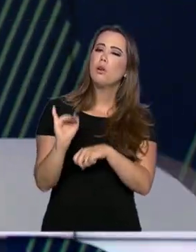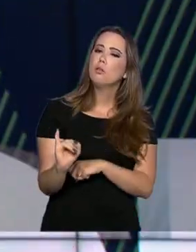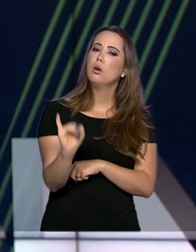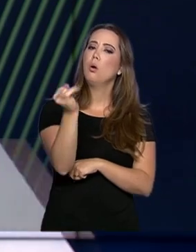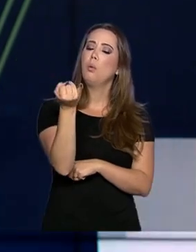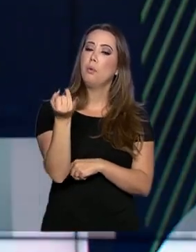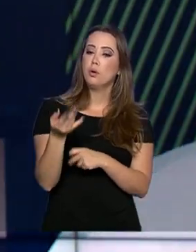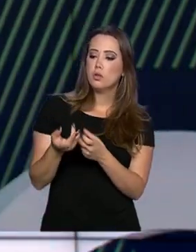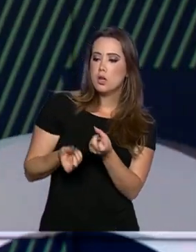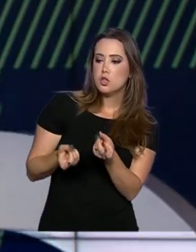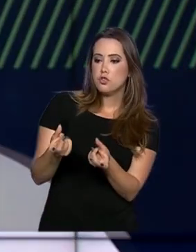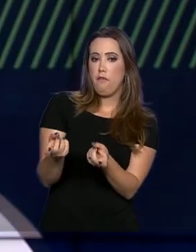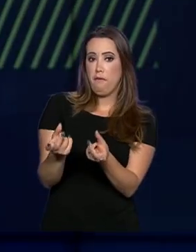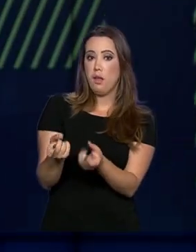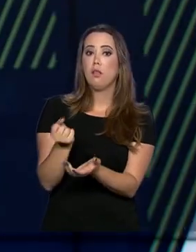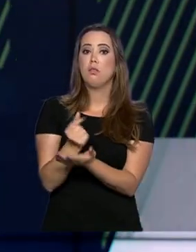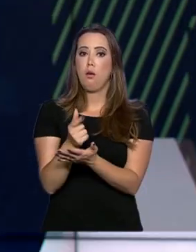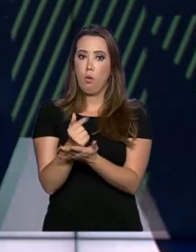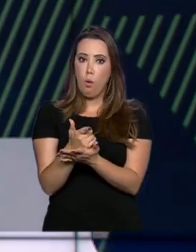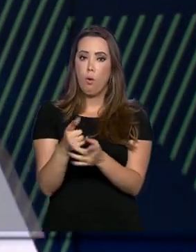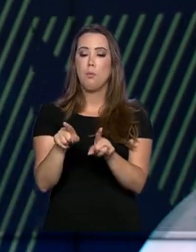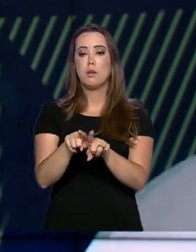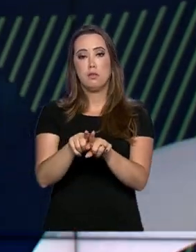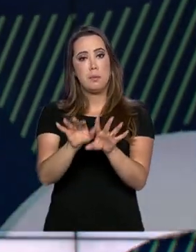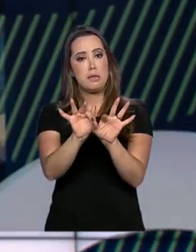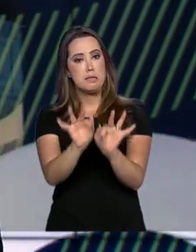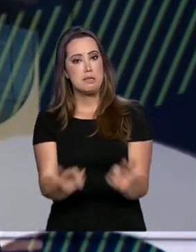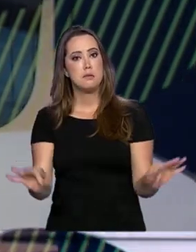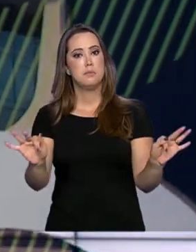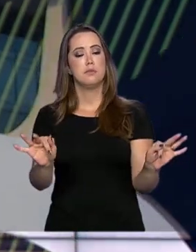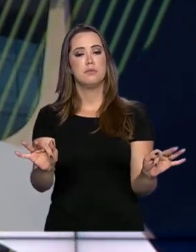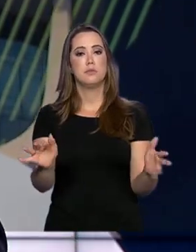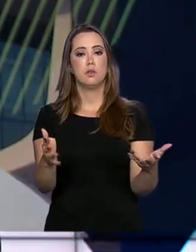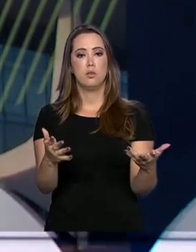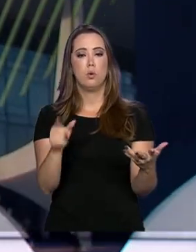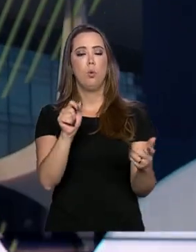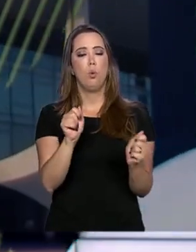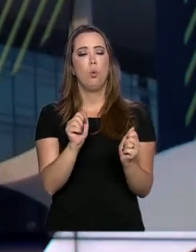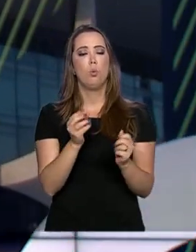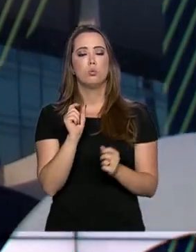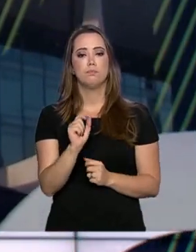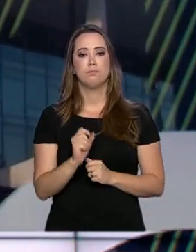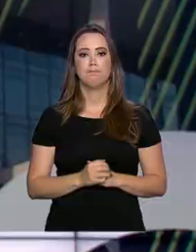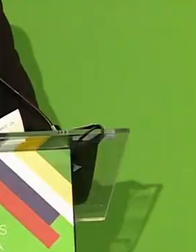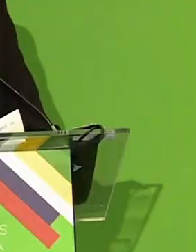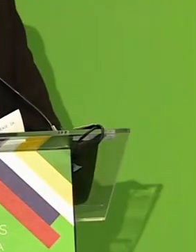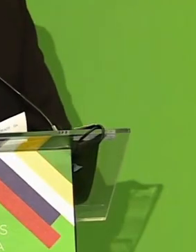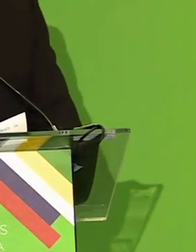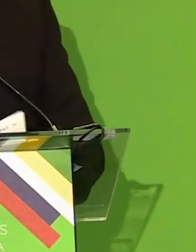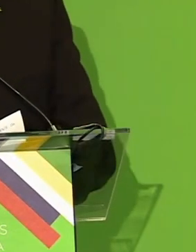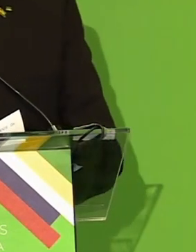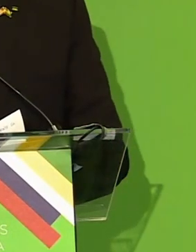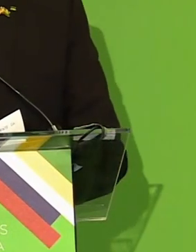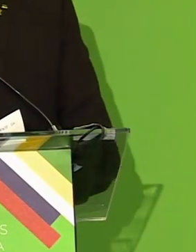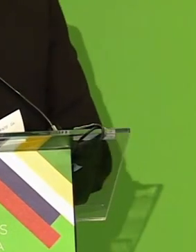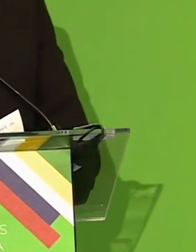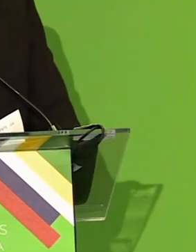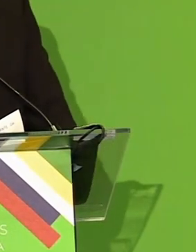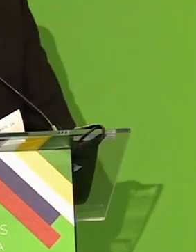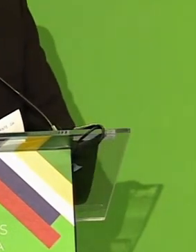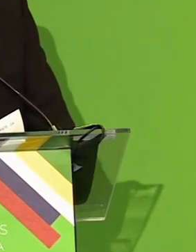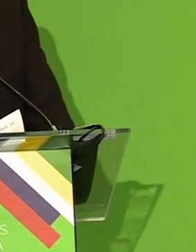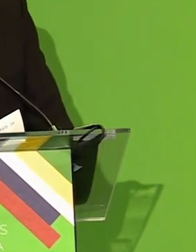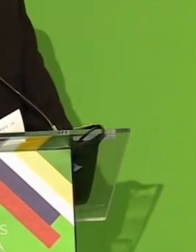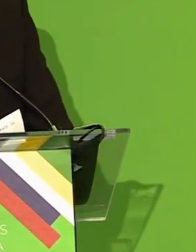oportunidades de negócios, simplificando e desburocratizando processos. O Brasil não pode